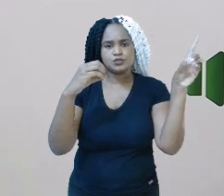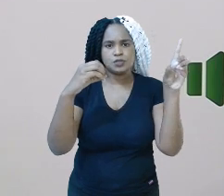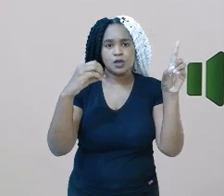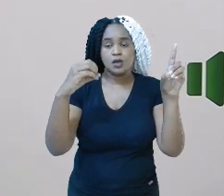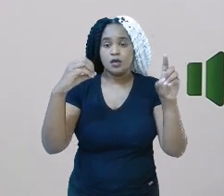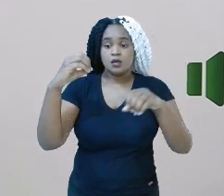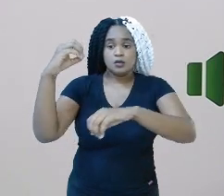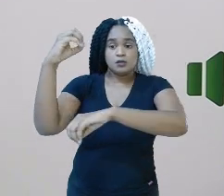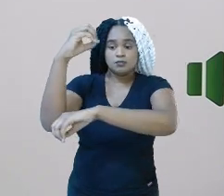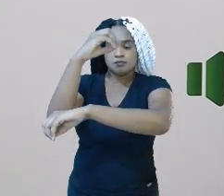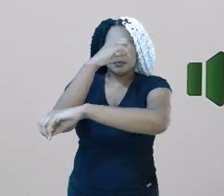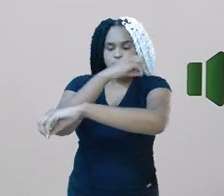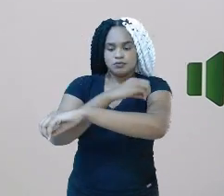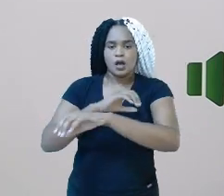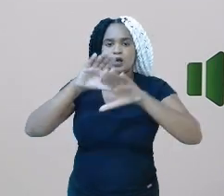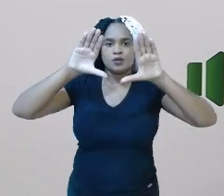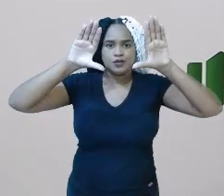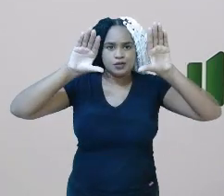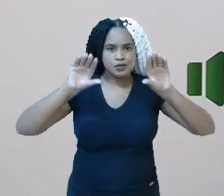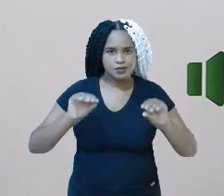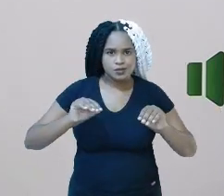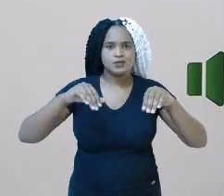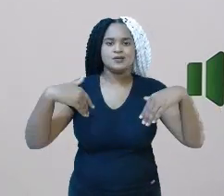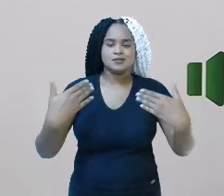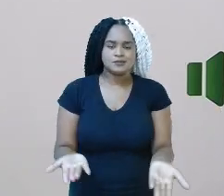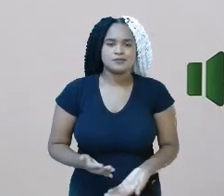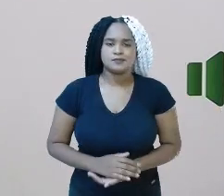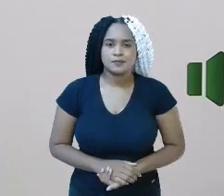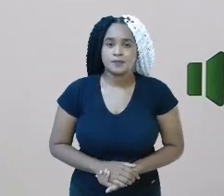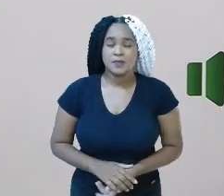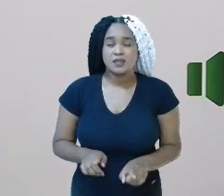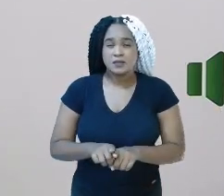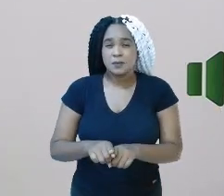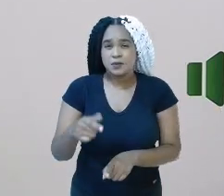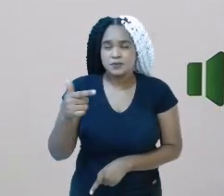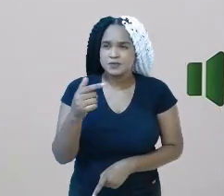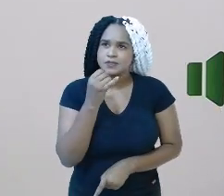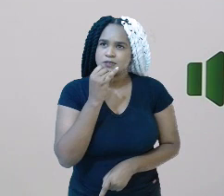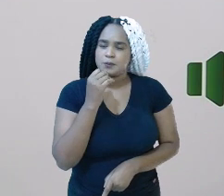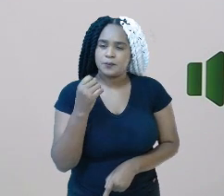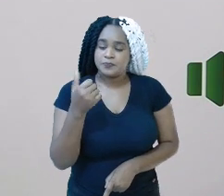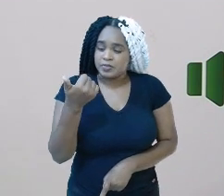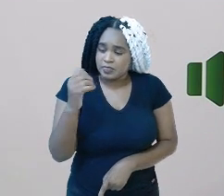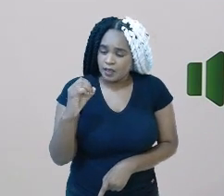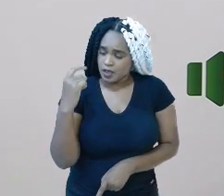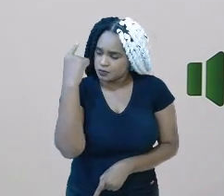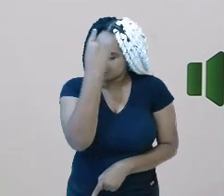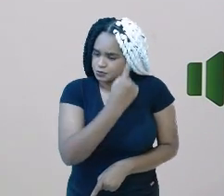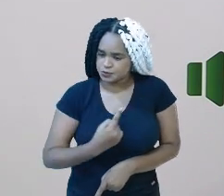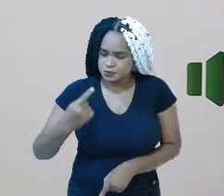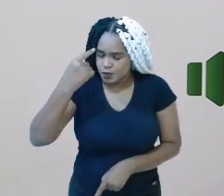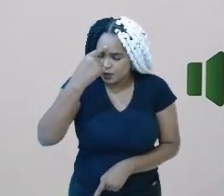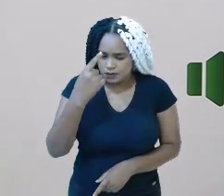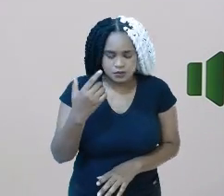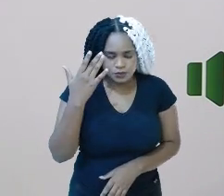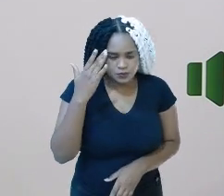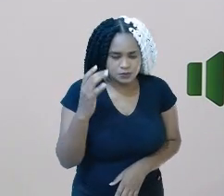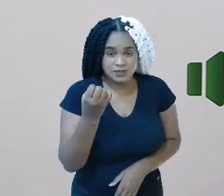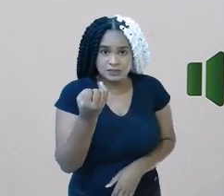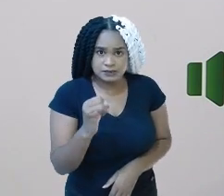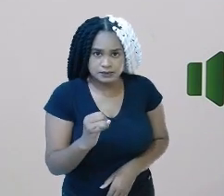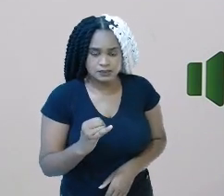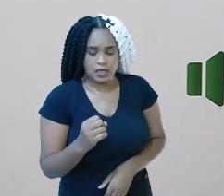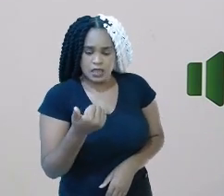muito essa padronização de 10 horas, eita, é 10 horas da manhã, ou